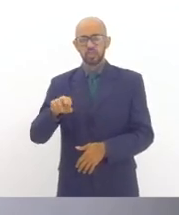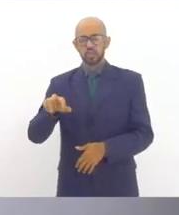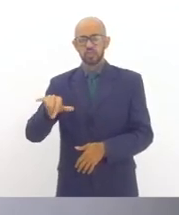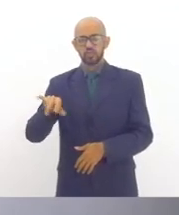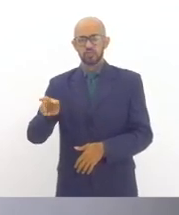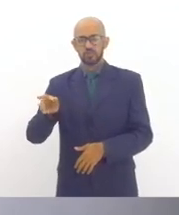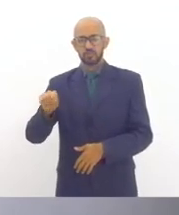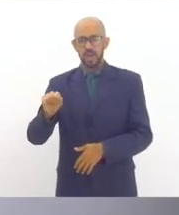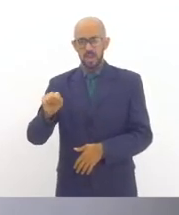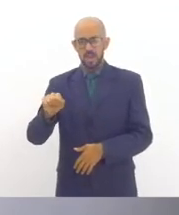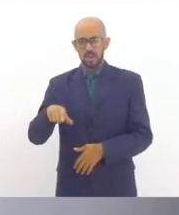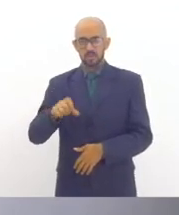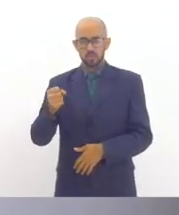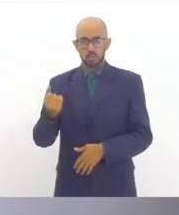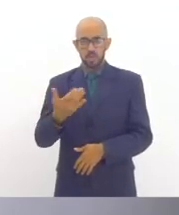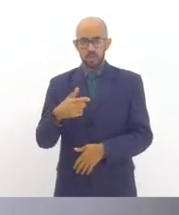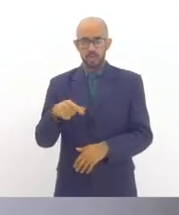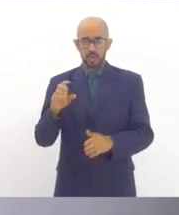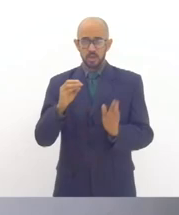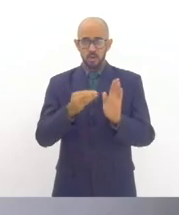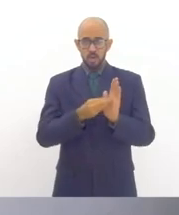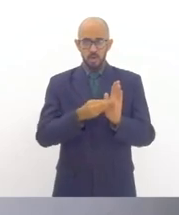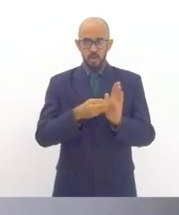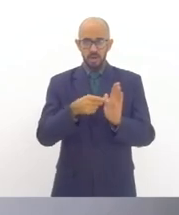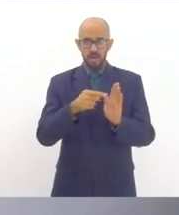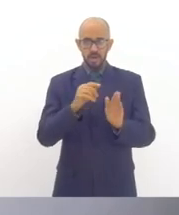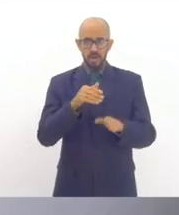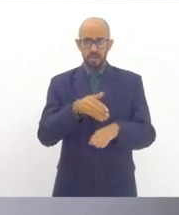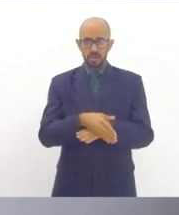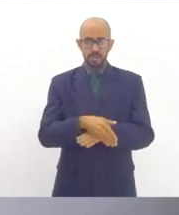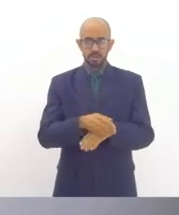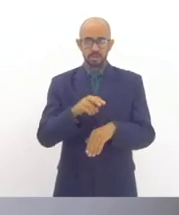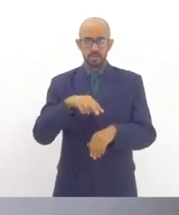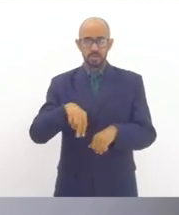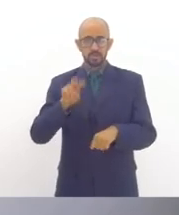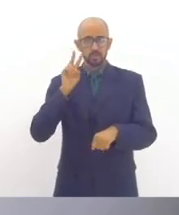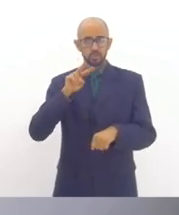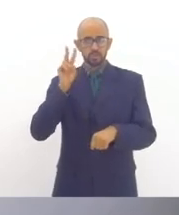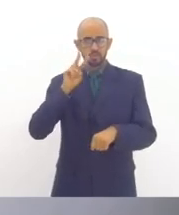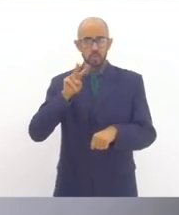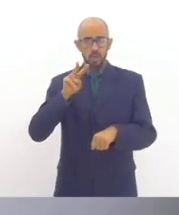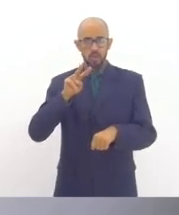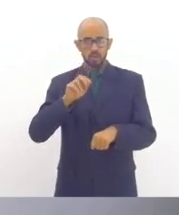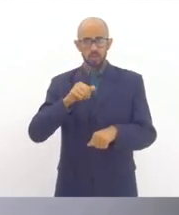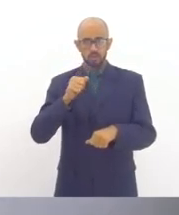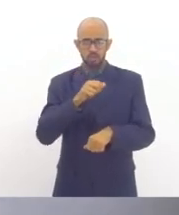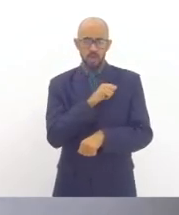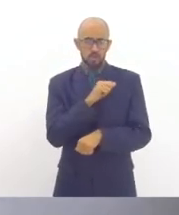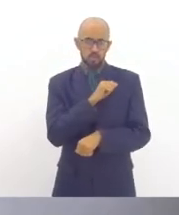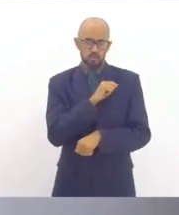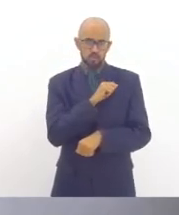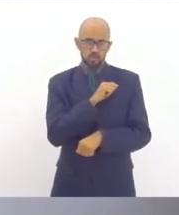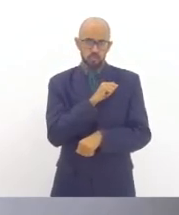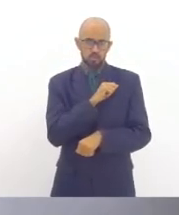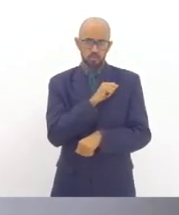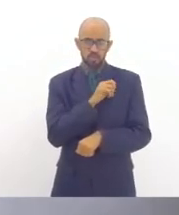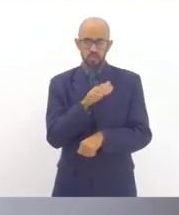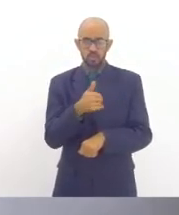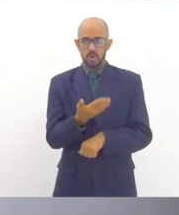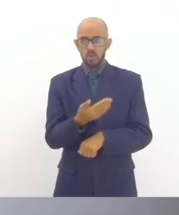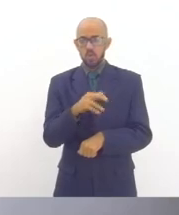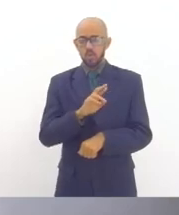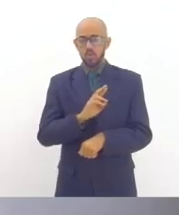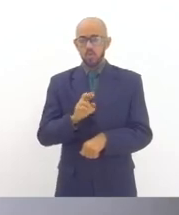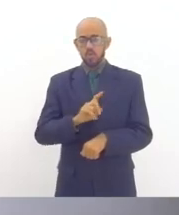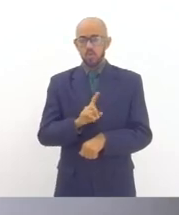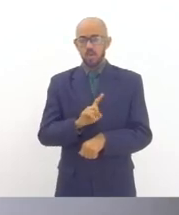colocar essa carga horária da eletiva, ela entra no histórico do aluno. Tá? Então, ele